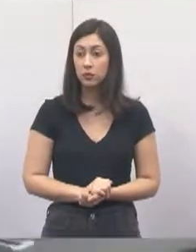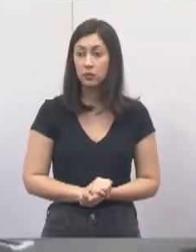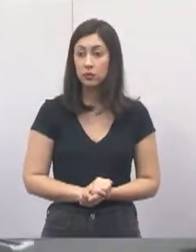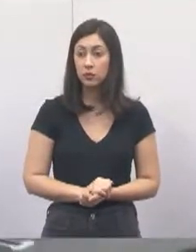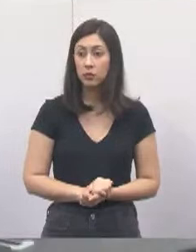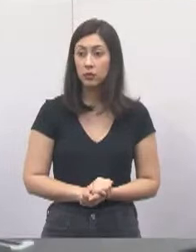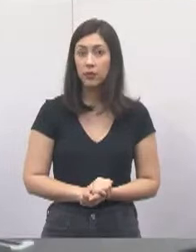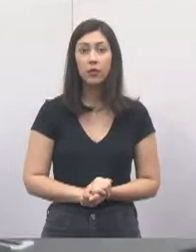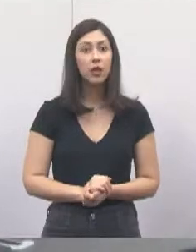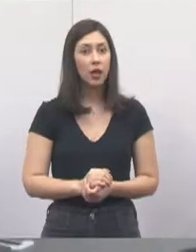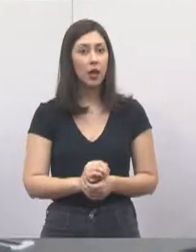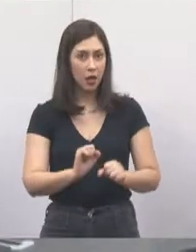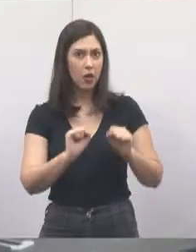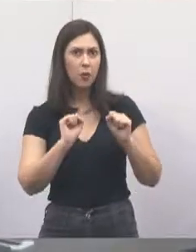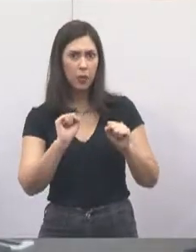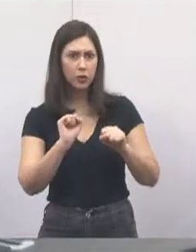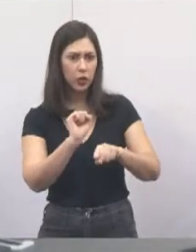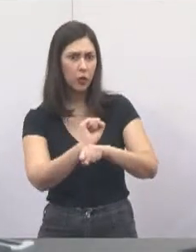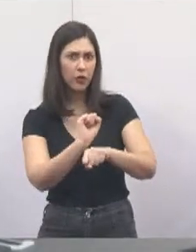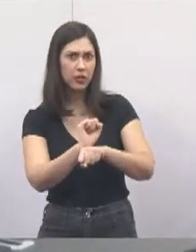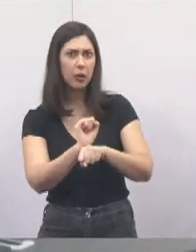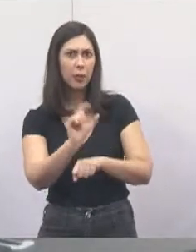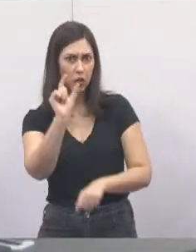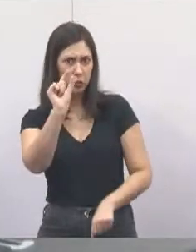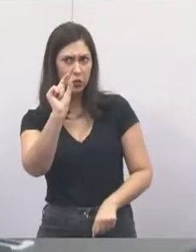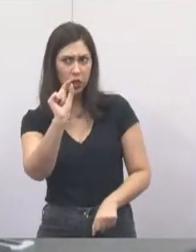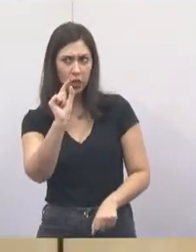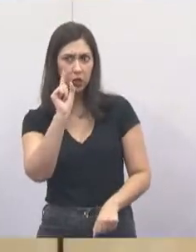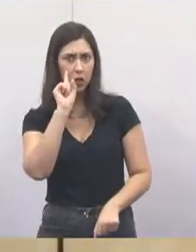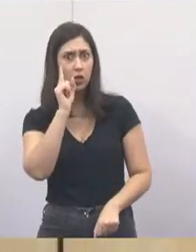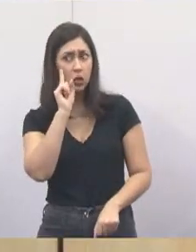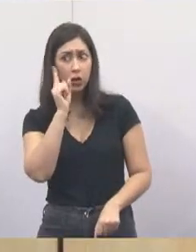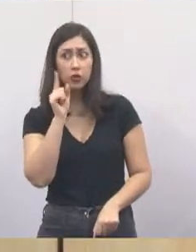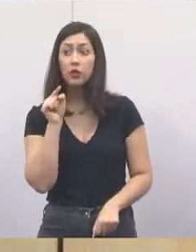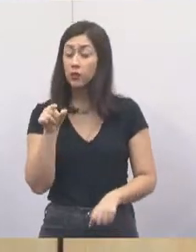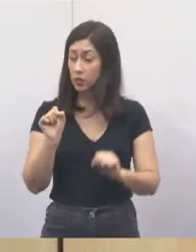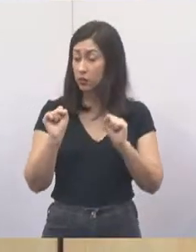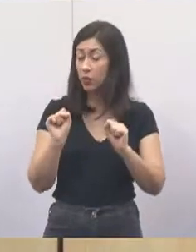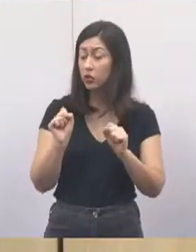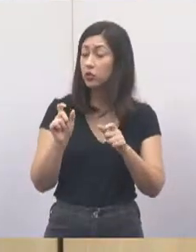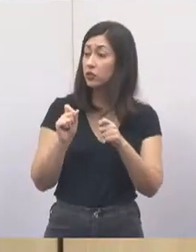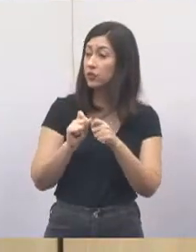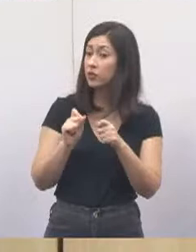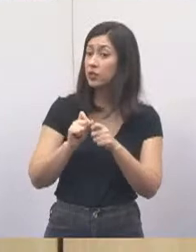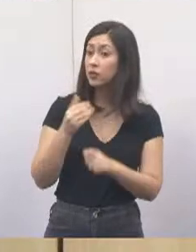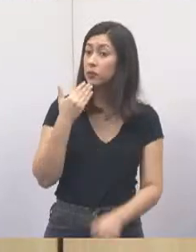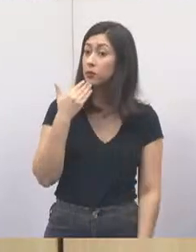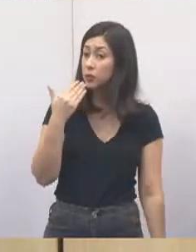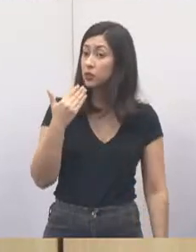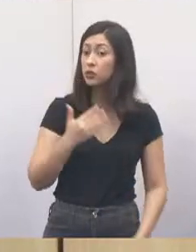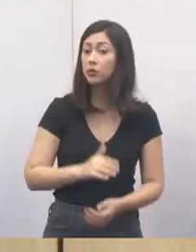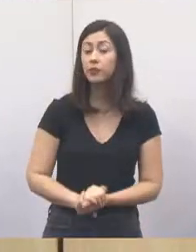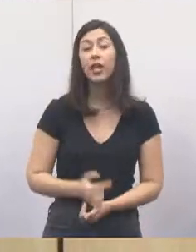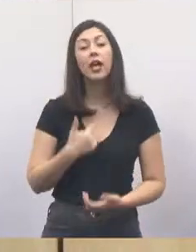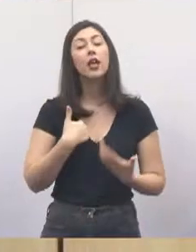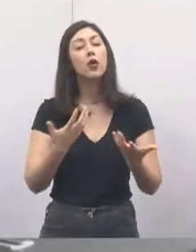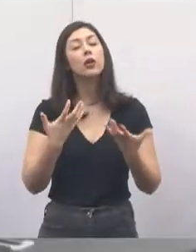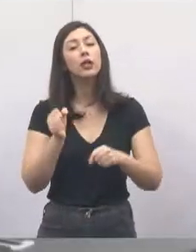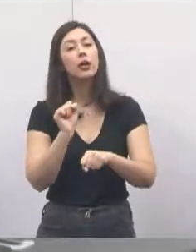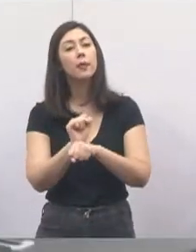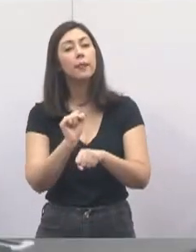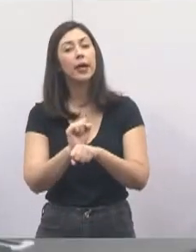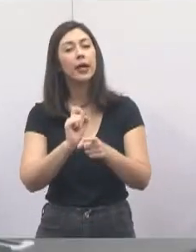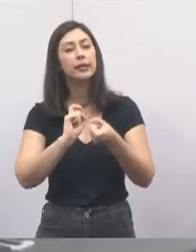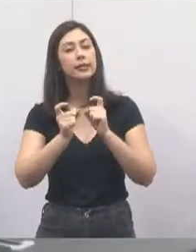Então pode parar a sessão para a gente tirar algumas dúvidas não tem problema o senhor pode fazer o pedido Então gostaria que